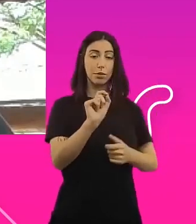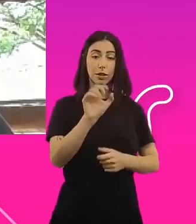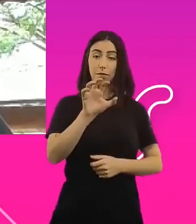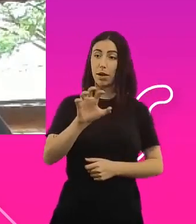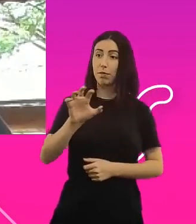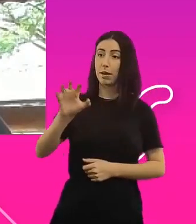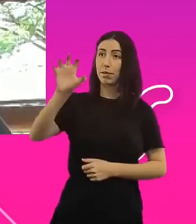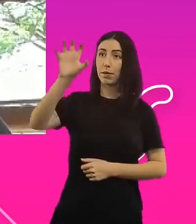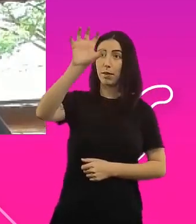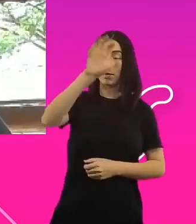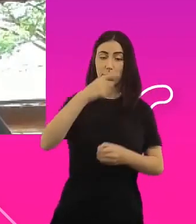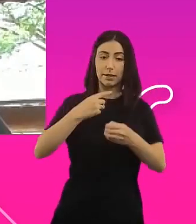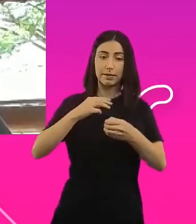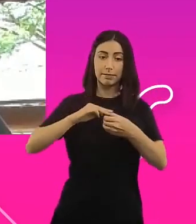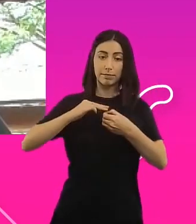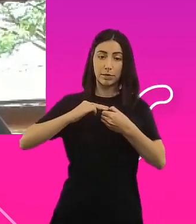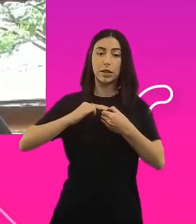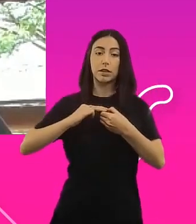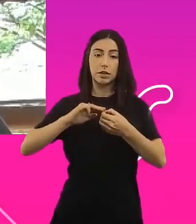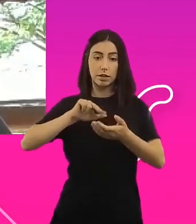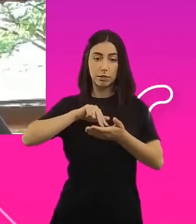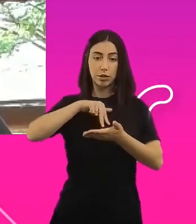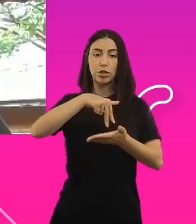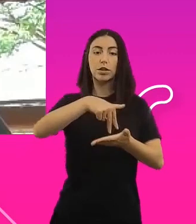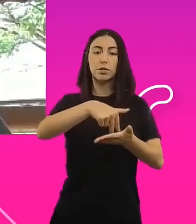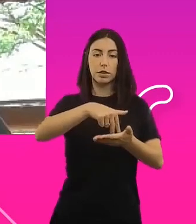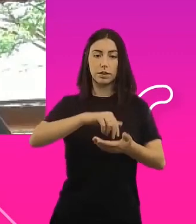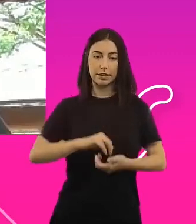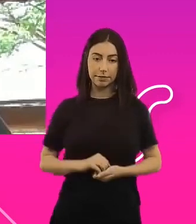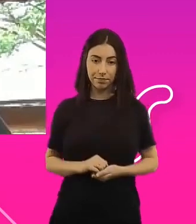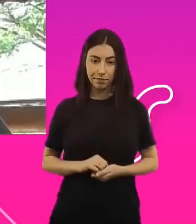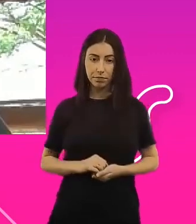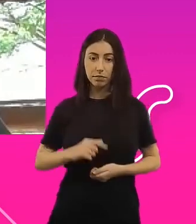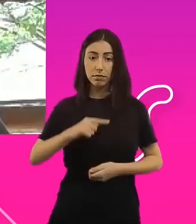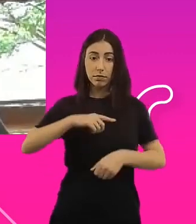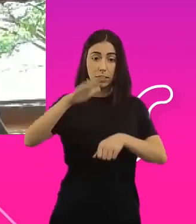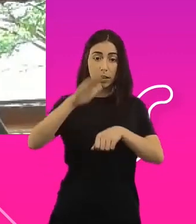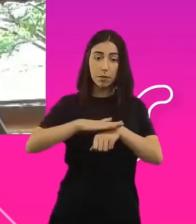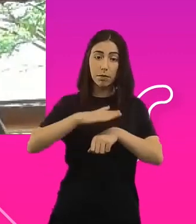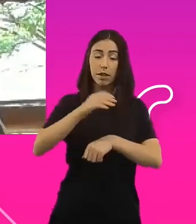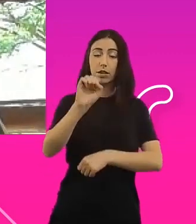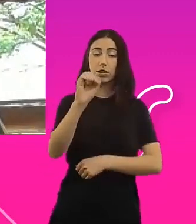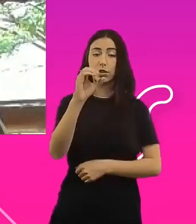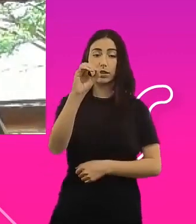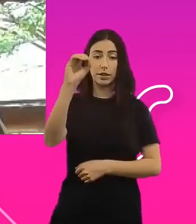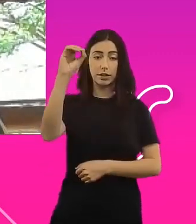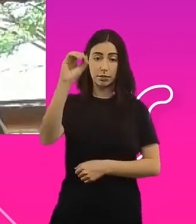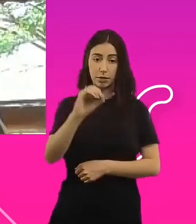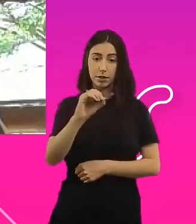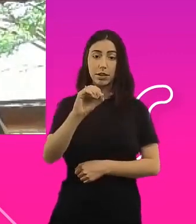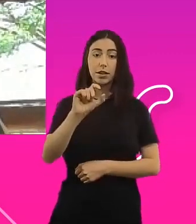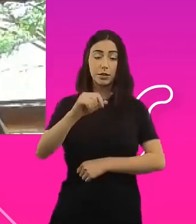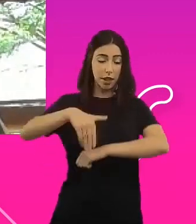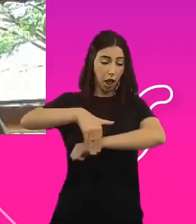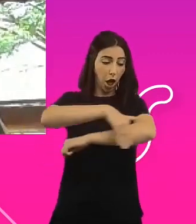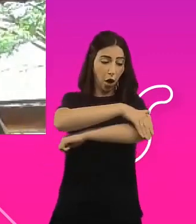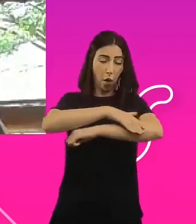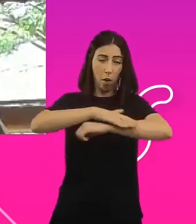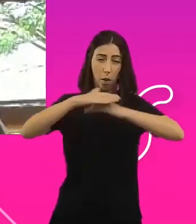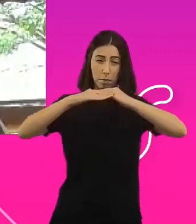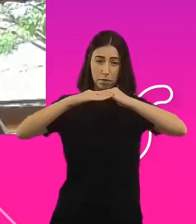desses 100 municípios, eu estou falando, gente, de mais de 80% acesso não pavimentado. São